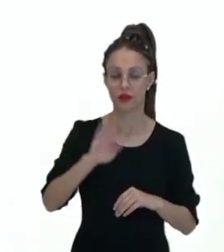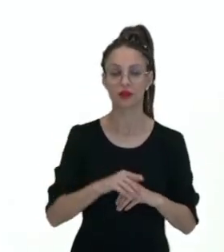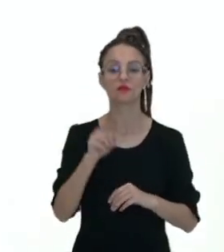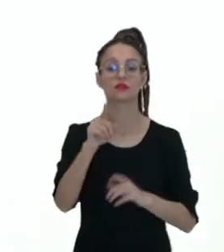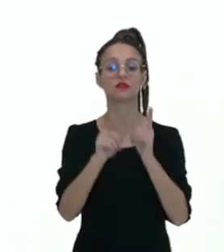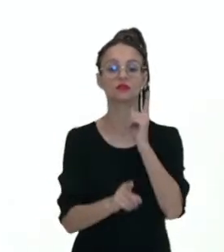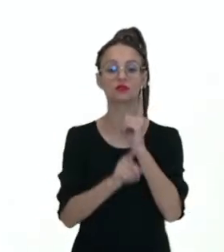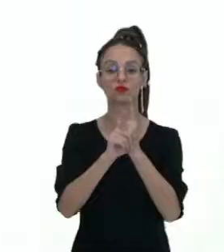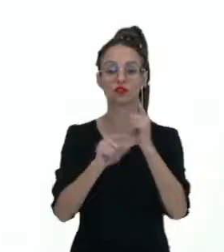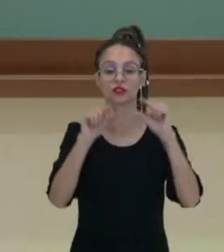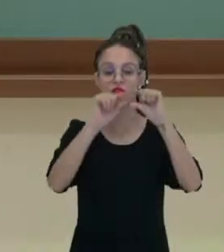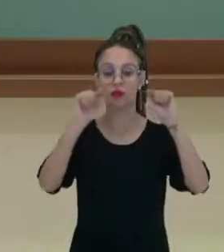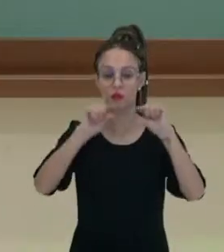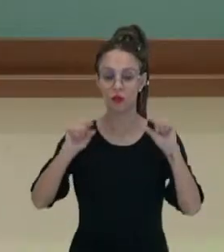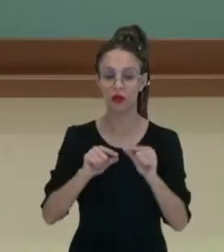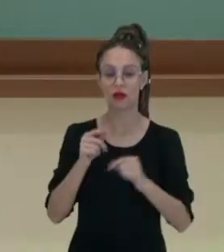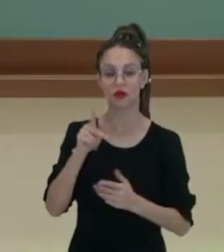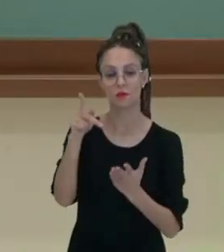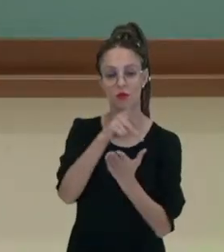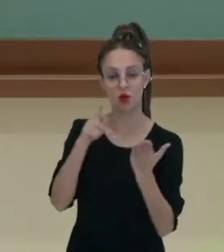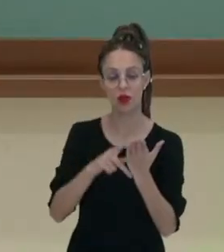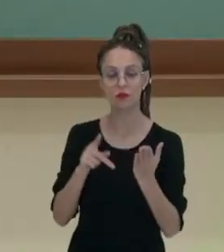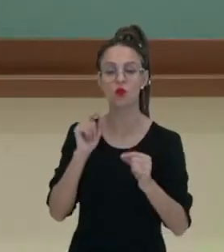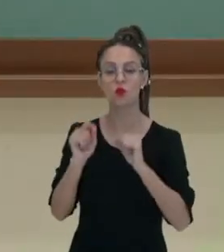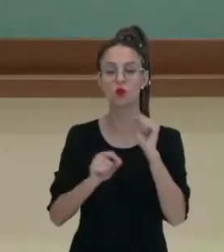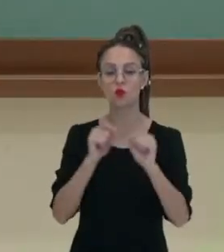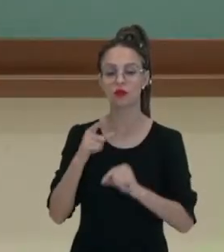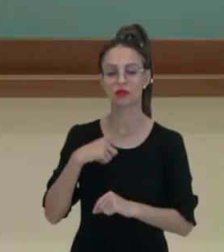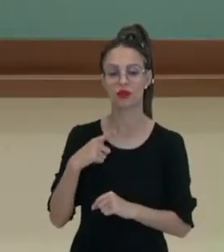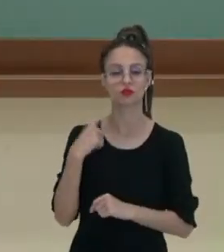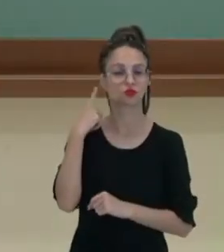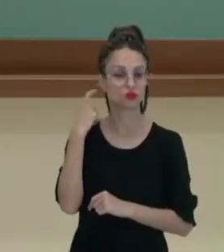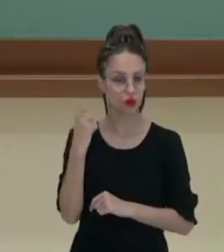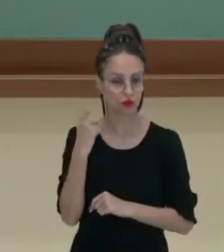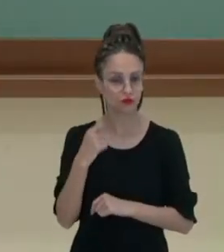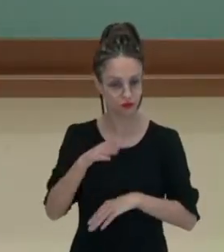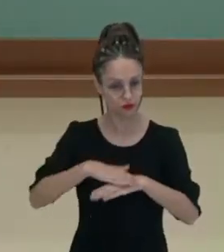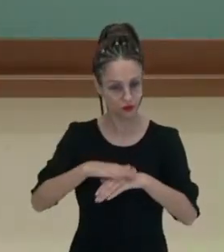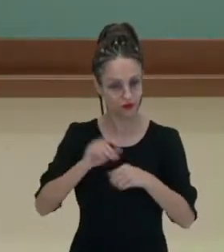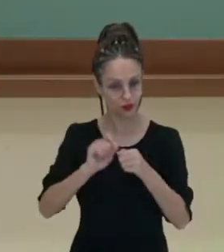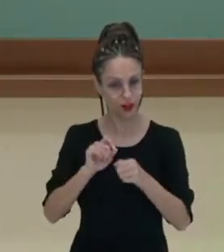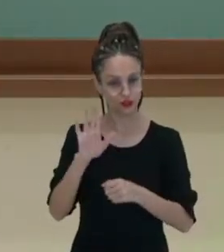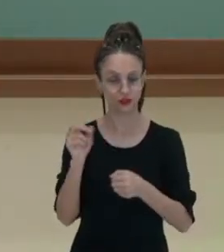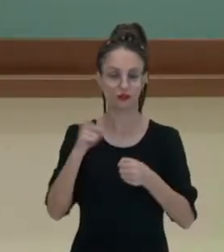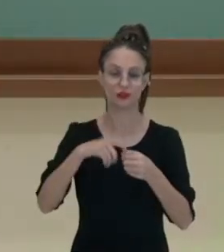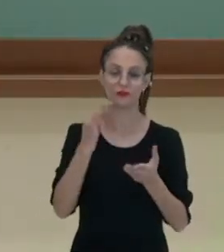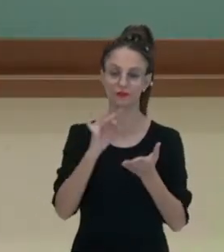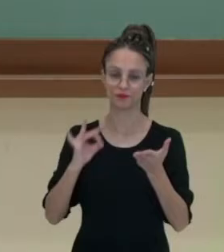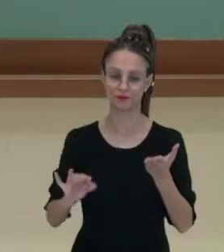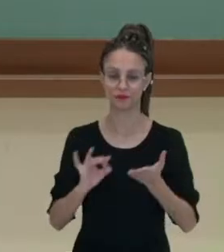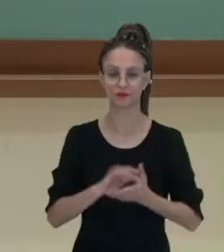poema elementos responsáveis pela sonoridade. Faz aí que eu já volto gabaritar contigo.